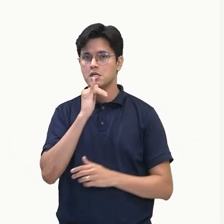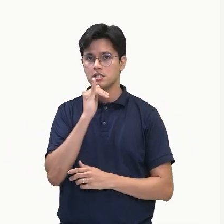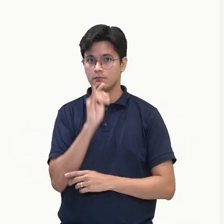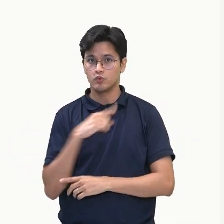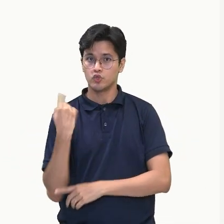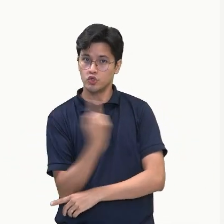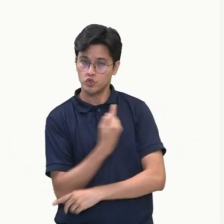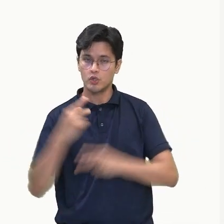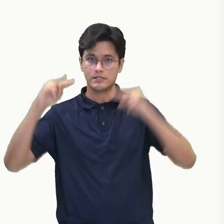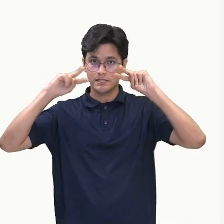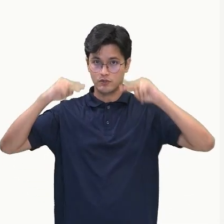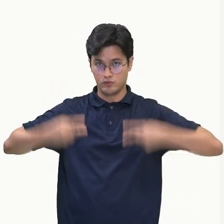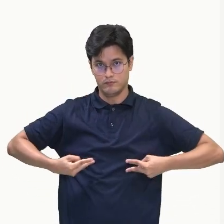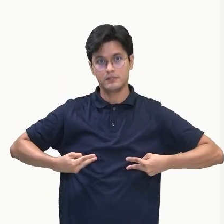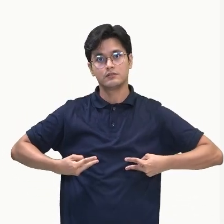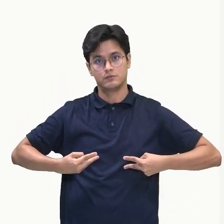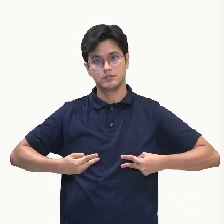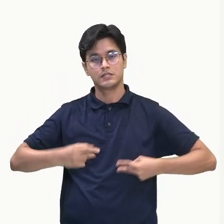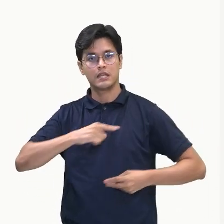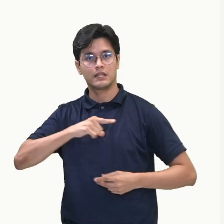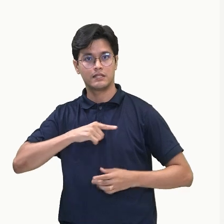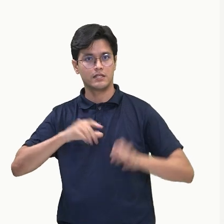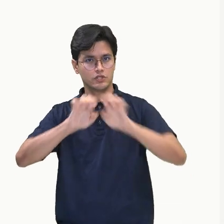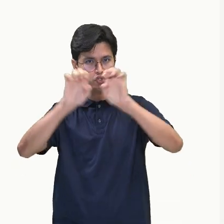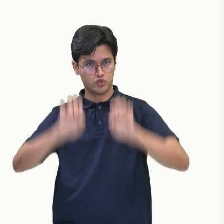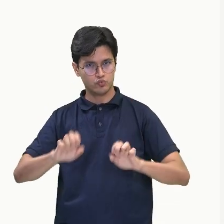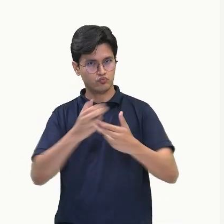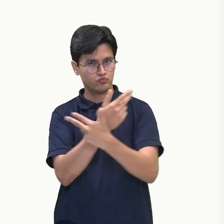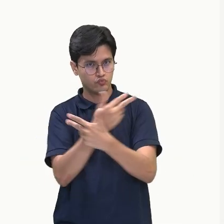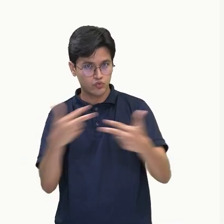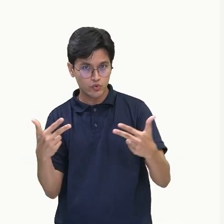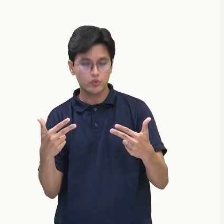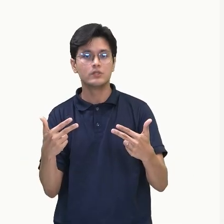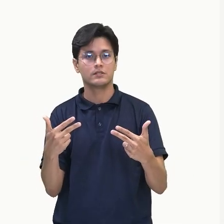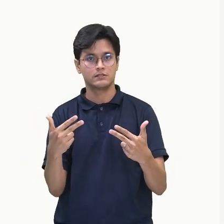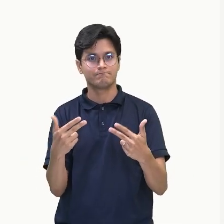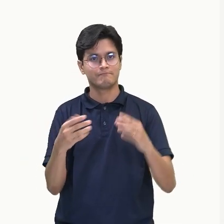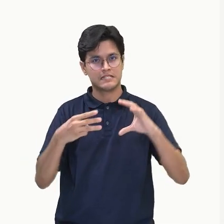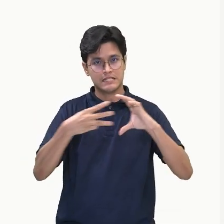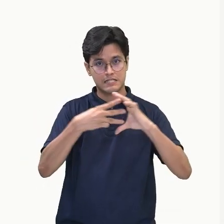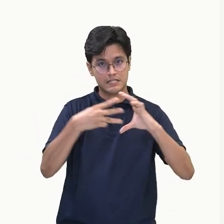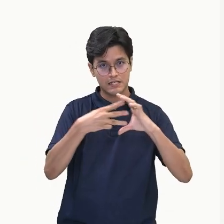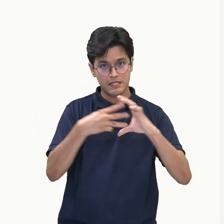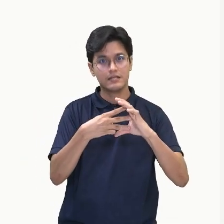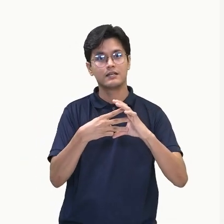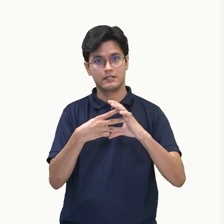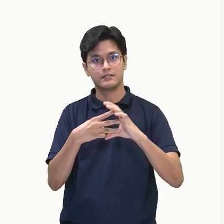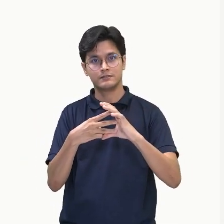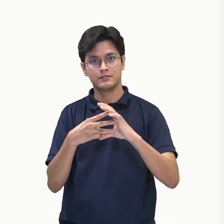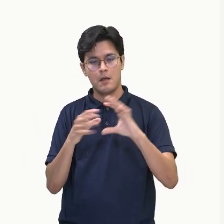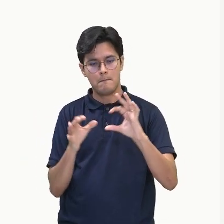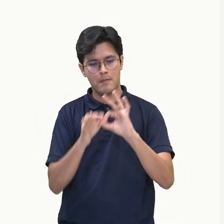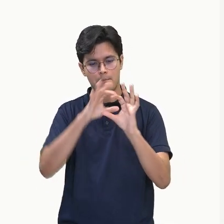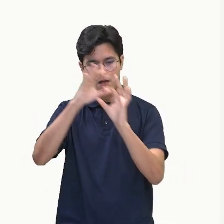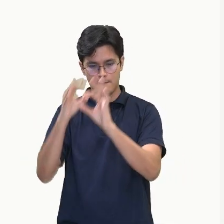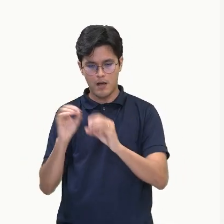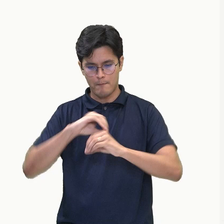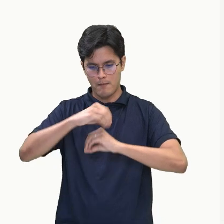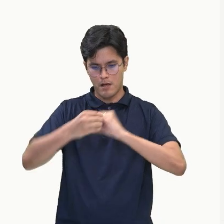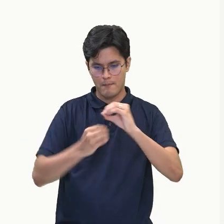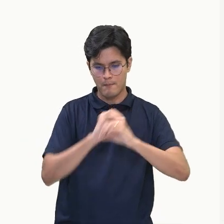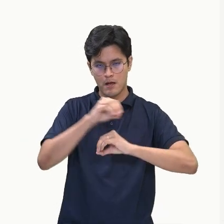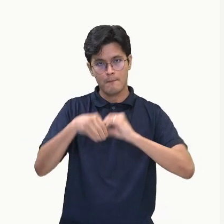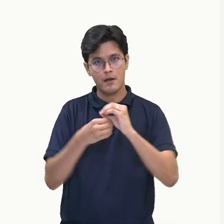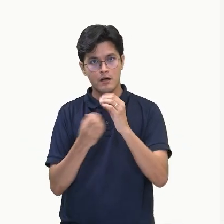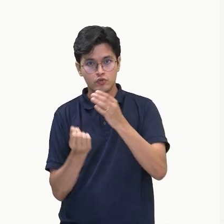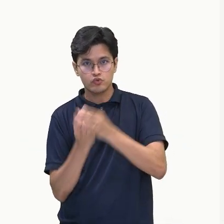as estruturas, né? Essas estruturas aí, que formam o corpo de todos os seres vivos, com